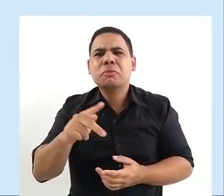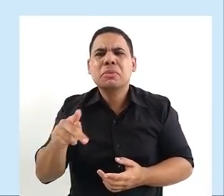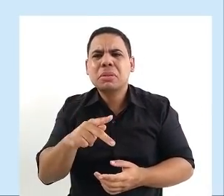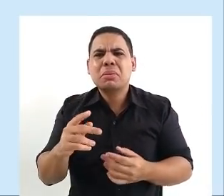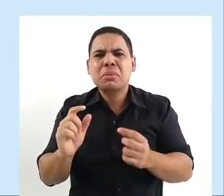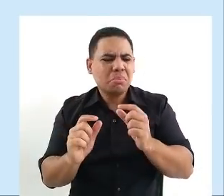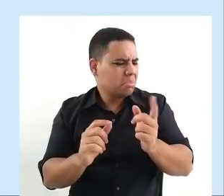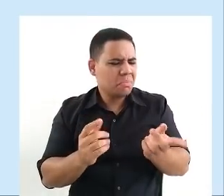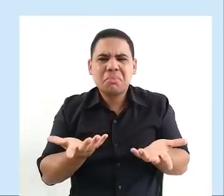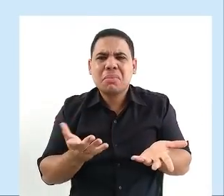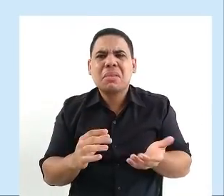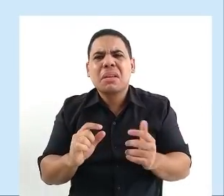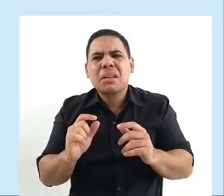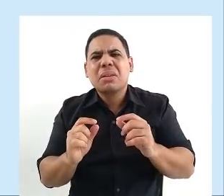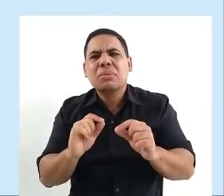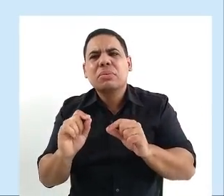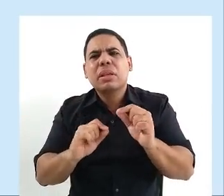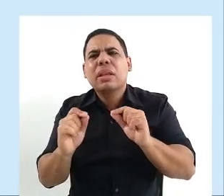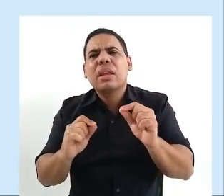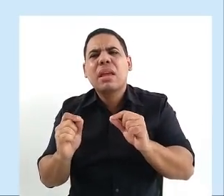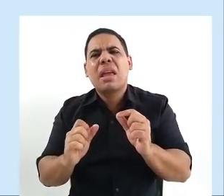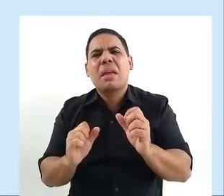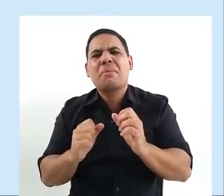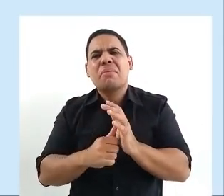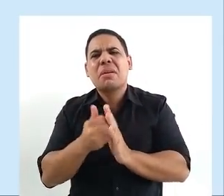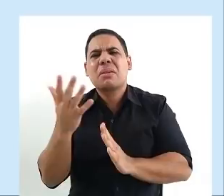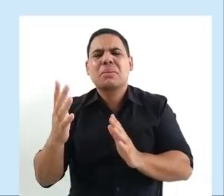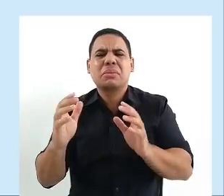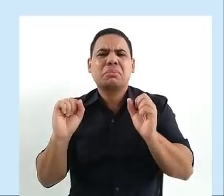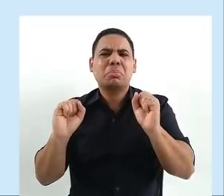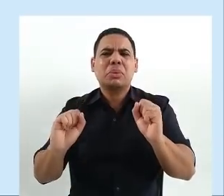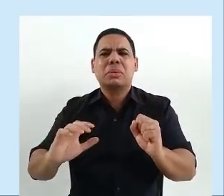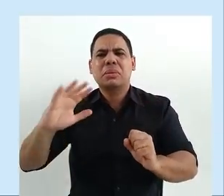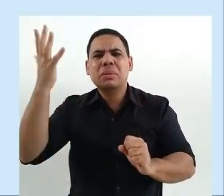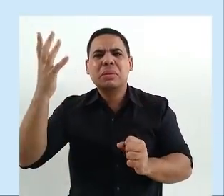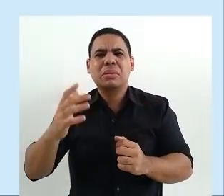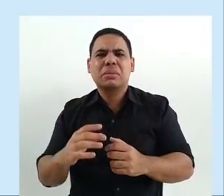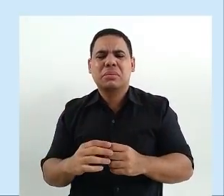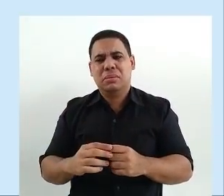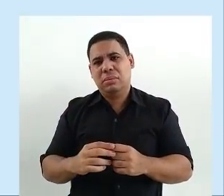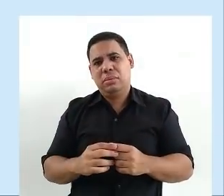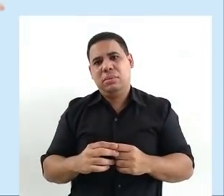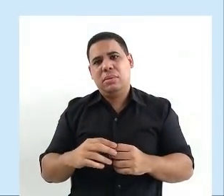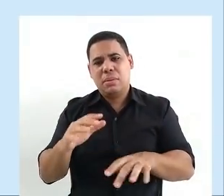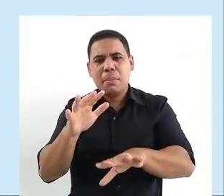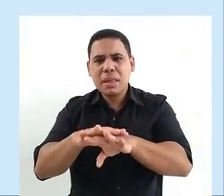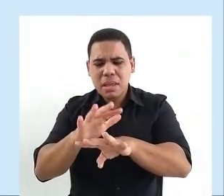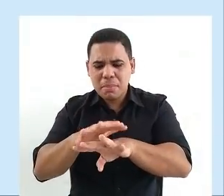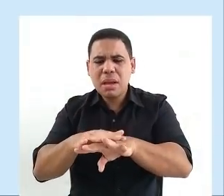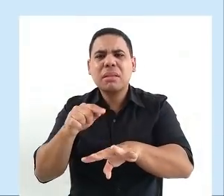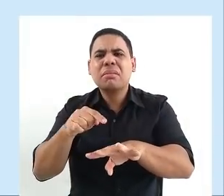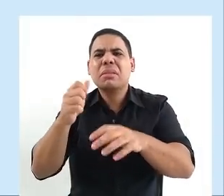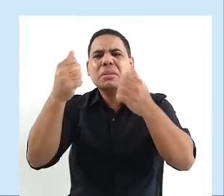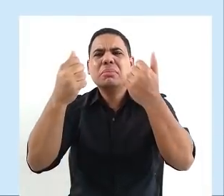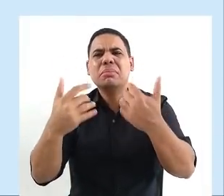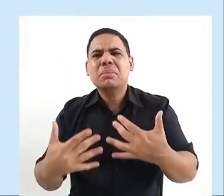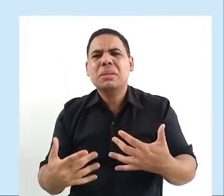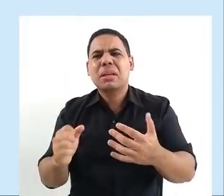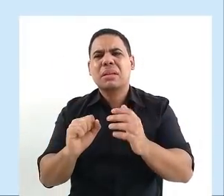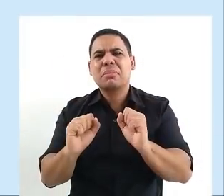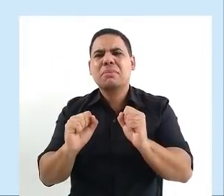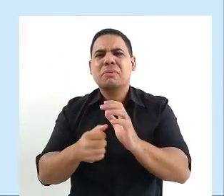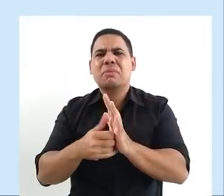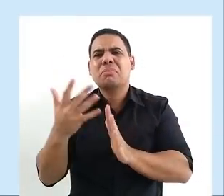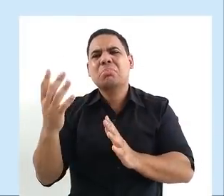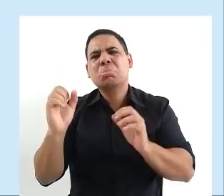formal do que é uma probabilidade? Porque agora eu já entendi que eu vejo no dia a dia, de fato. Mas o que é probabilidade? Acompanhe